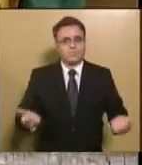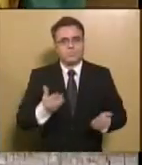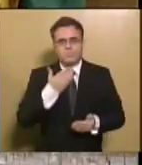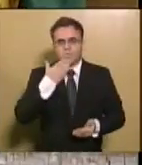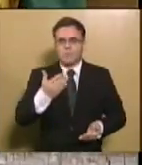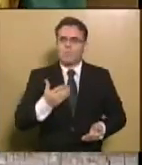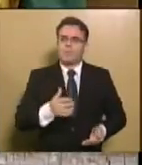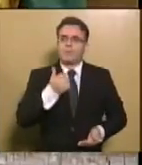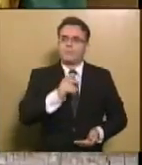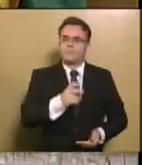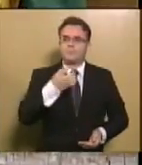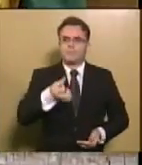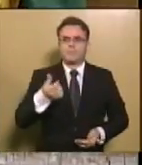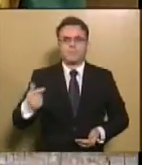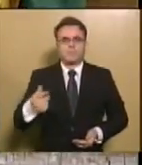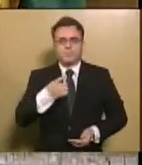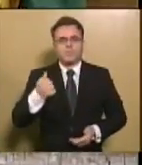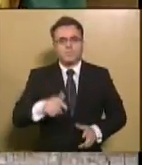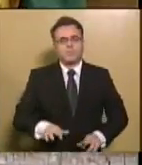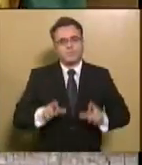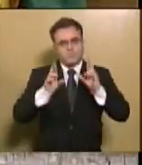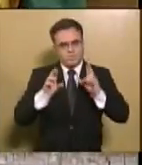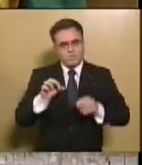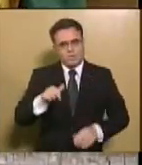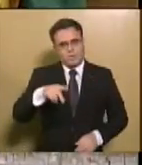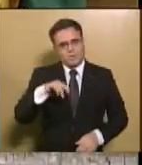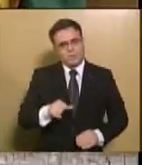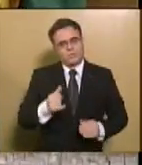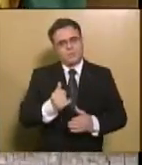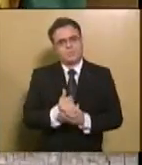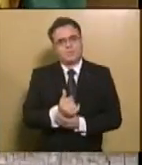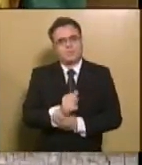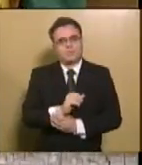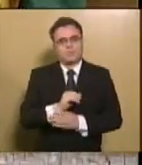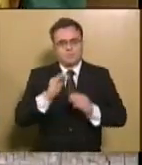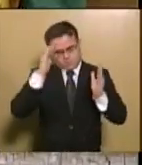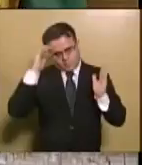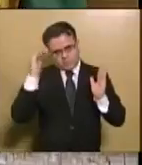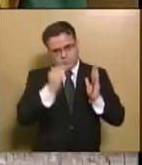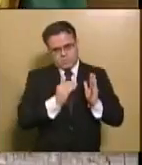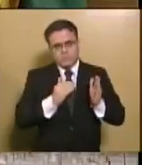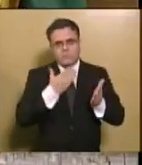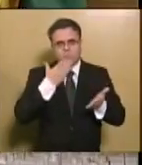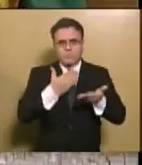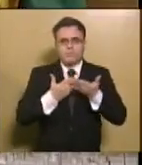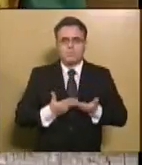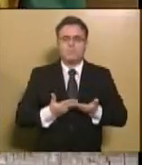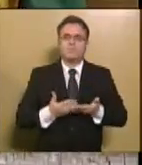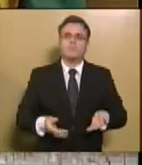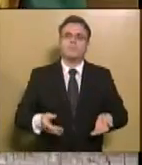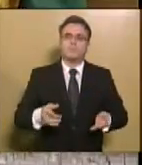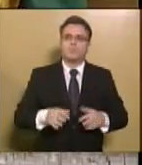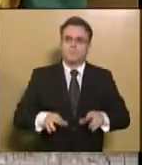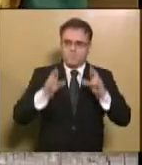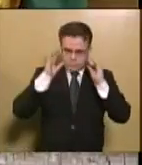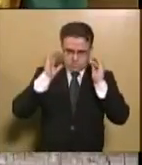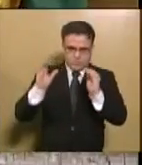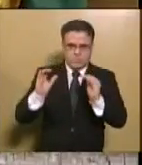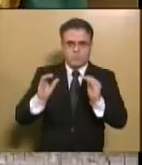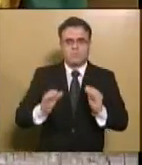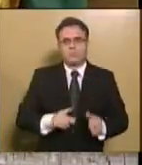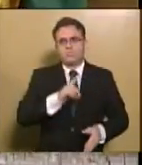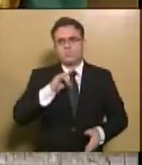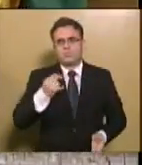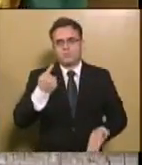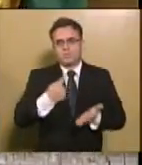requerimento 567/2017 de autoria da deputada Ana Lúcia. Em atendimento ao requerimento da autoria do deputado Vanderbal Marinho, o grande expediente